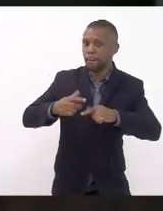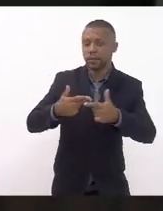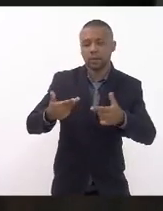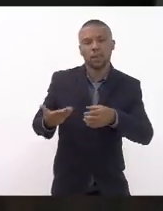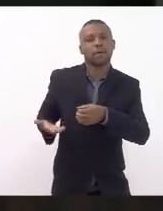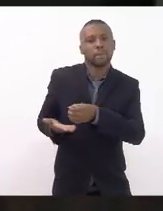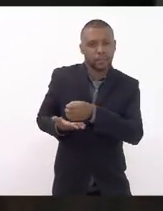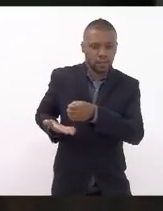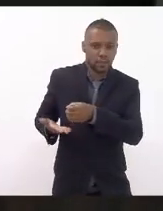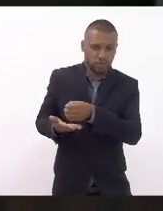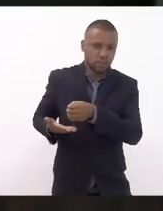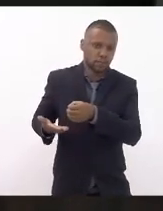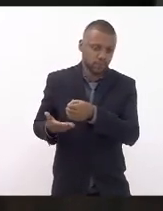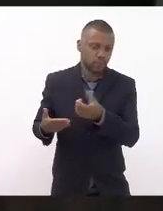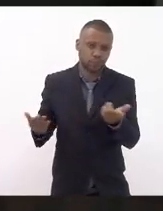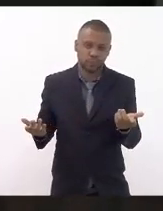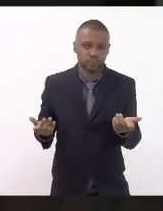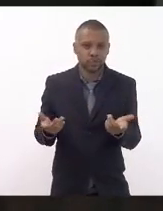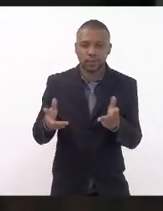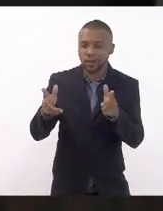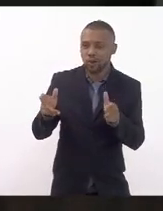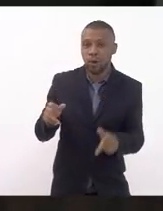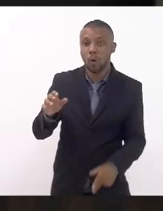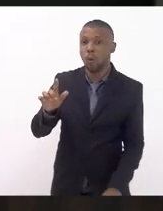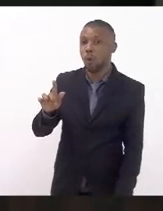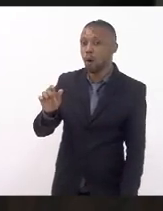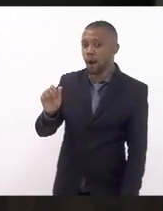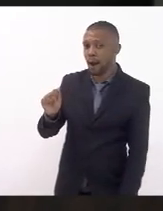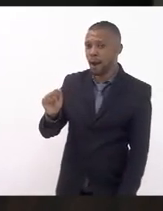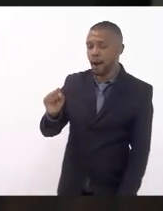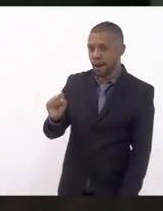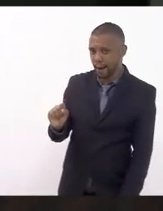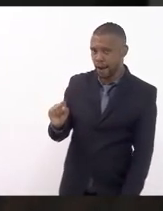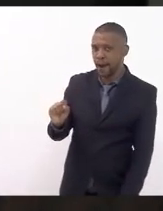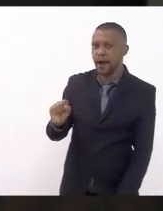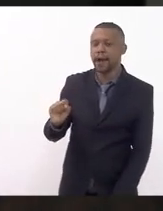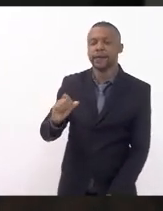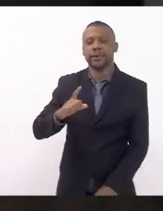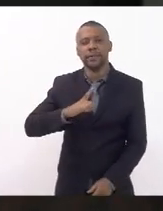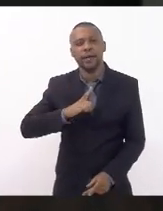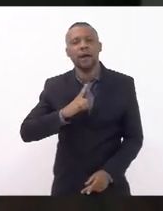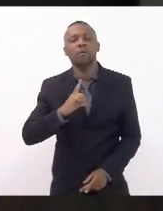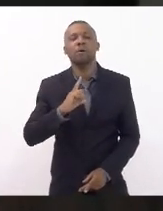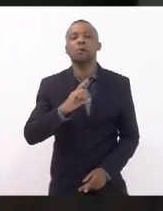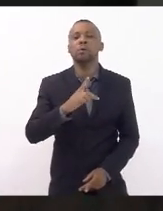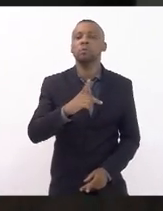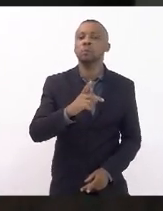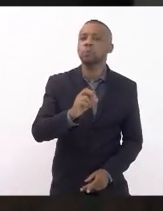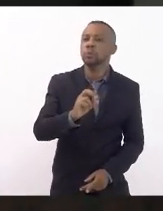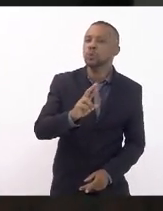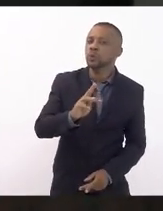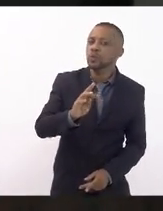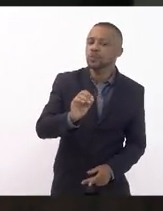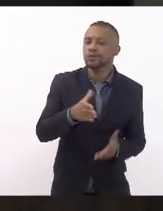caso o gás, temos portos, ferrovias